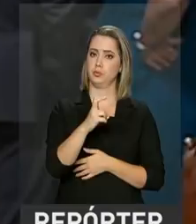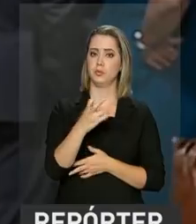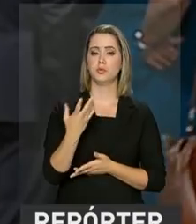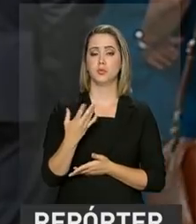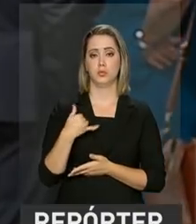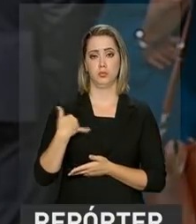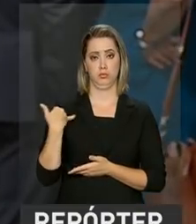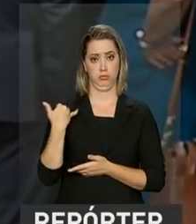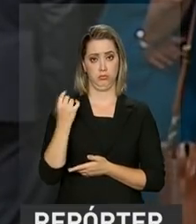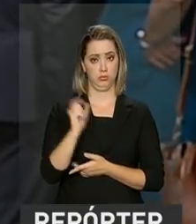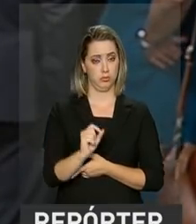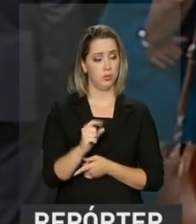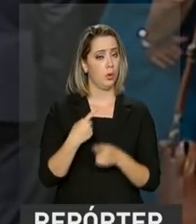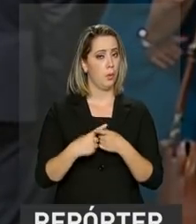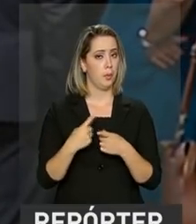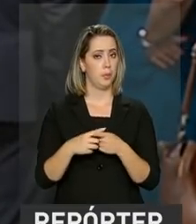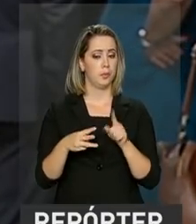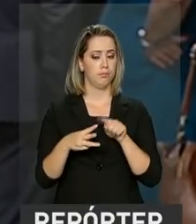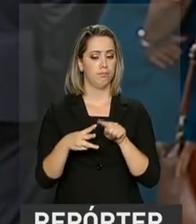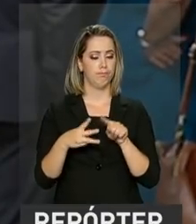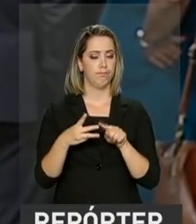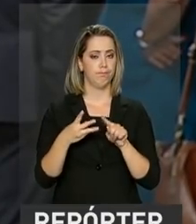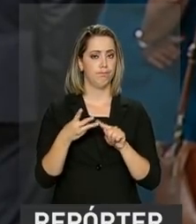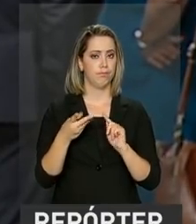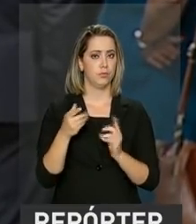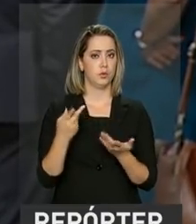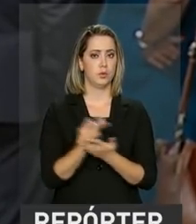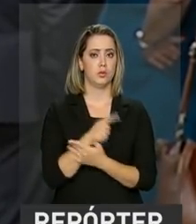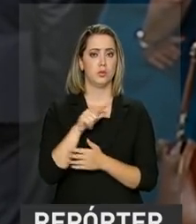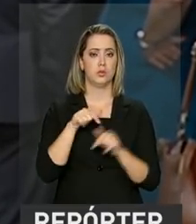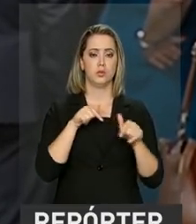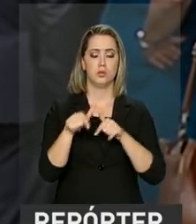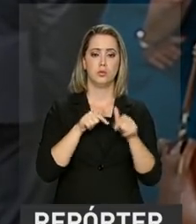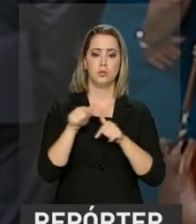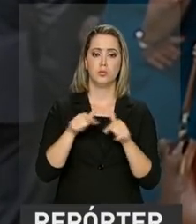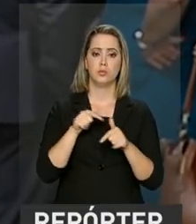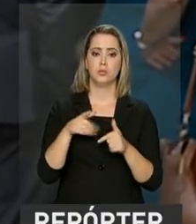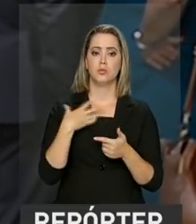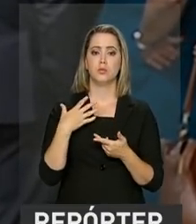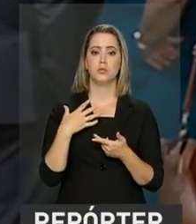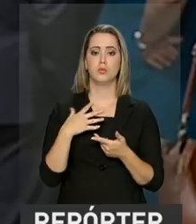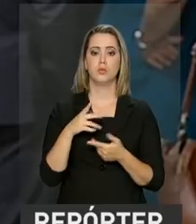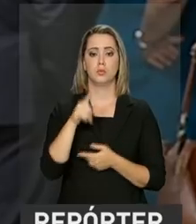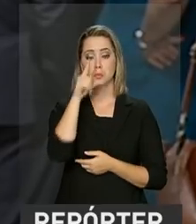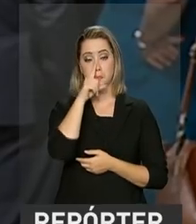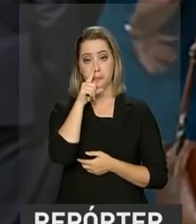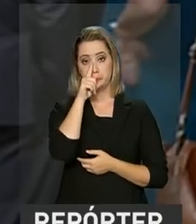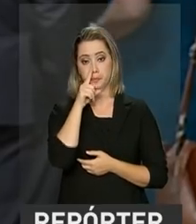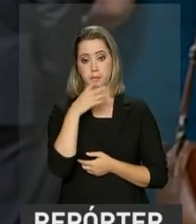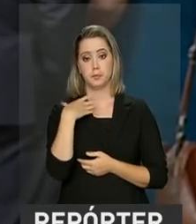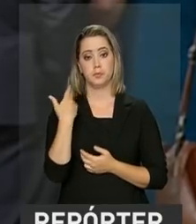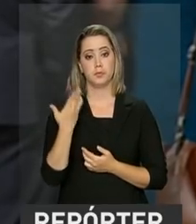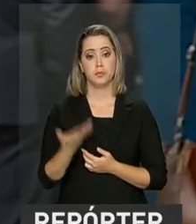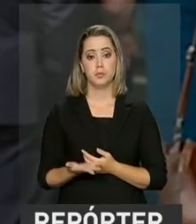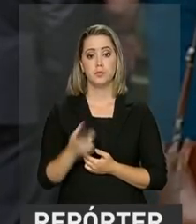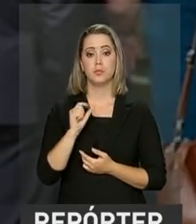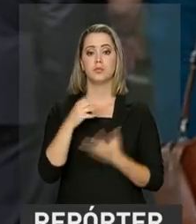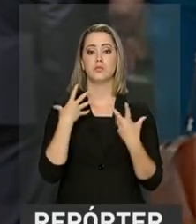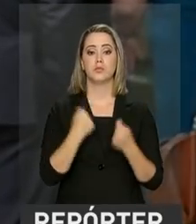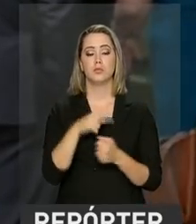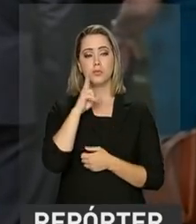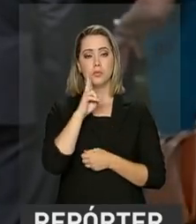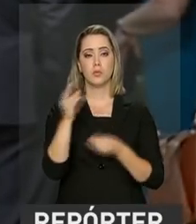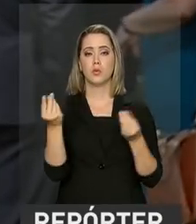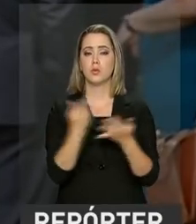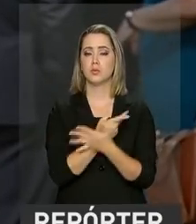anos. Isso porque essas três categorias realizam atividades de risco. Então, Jaime, vamos acompanhar